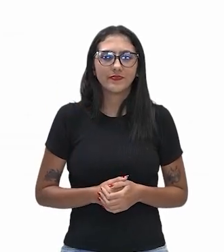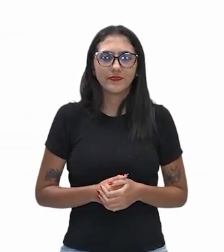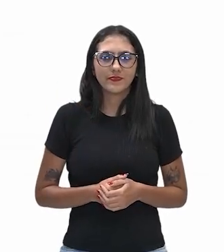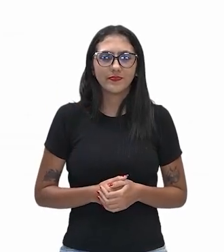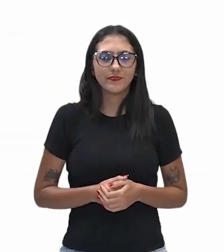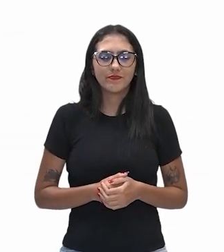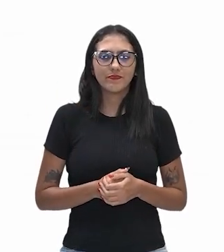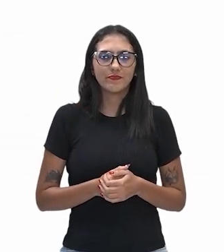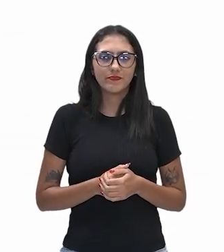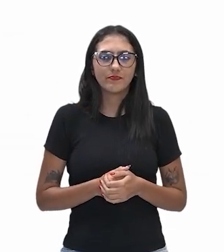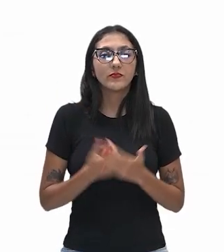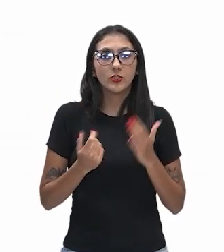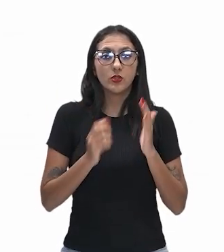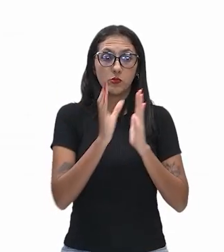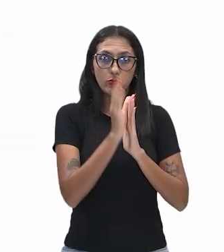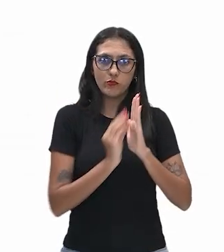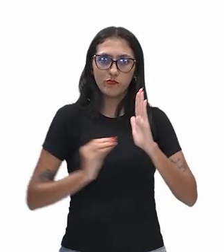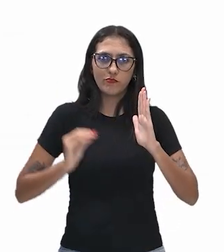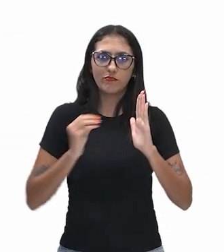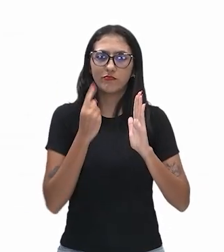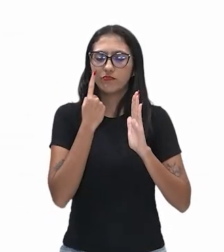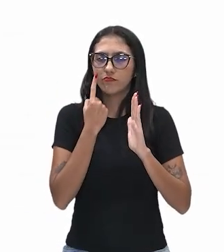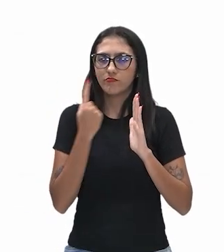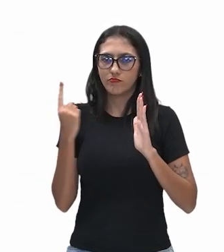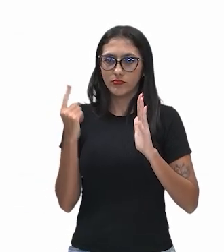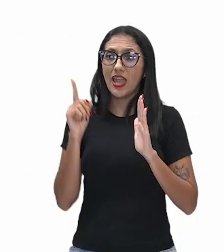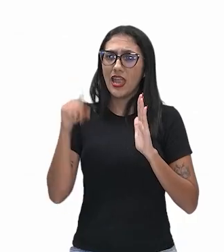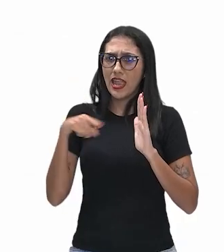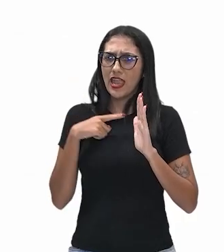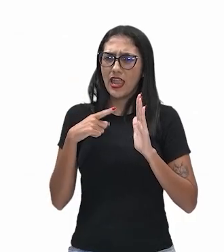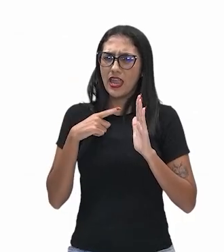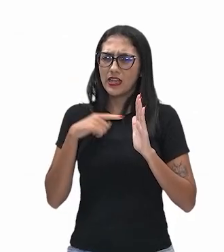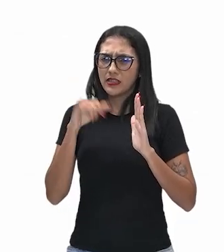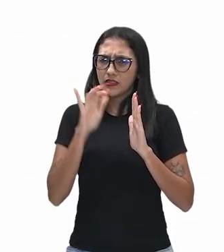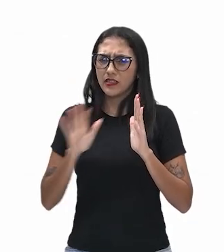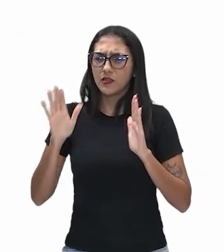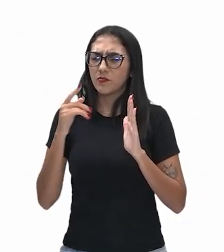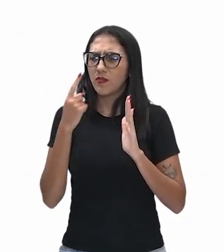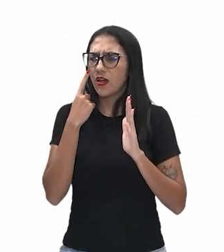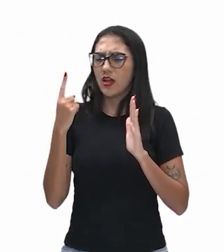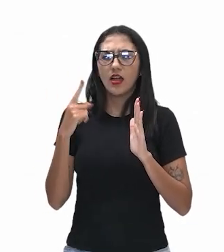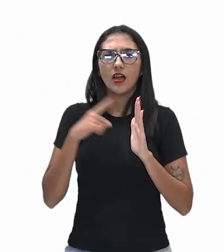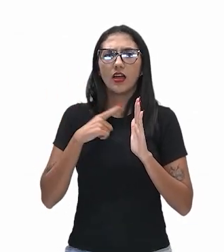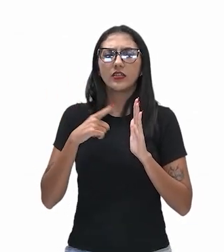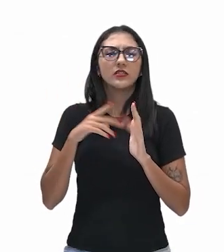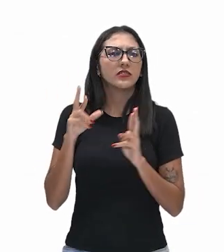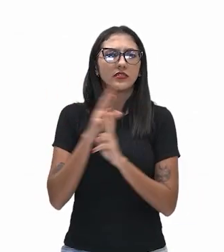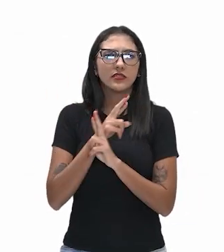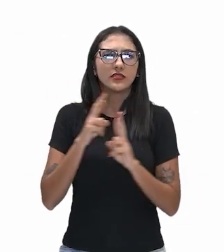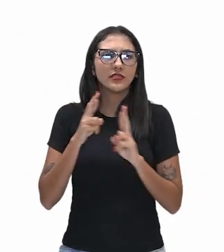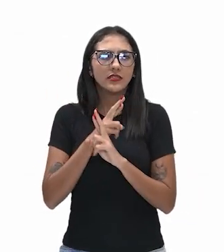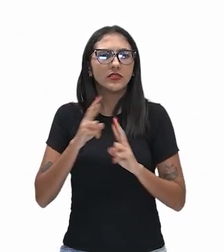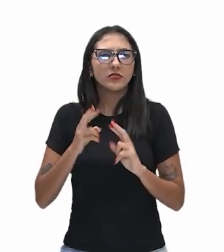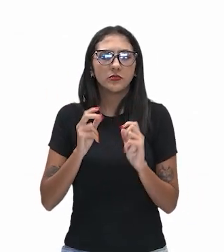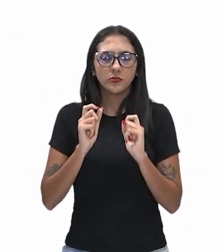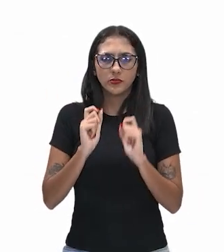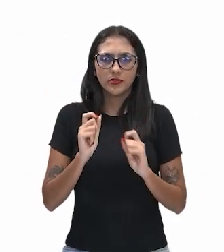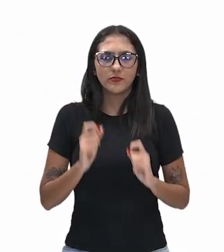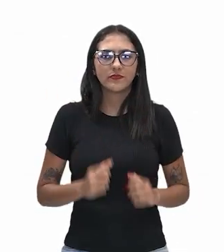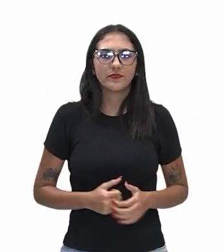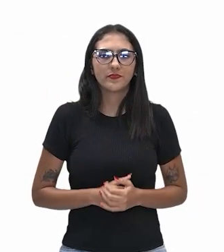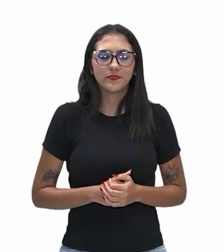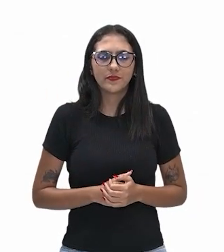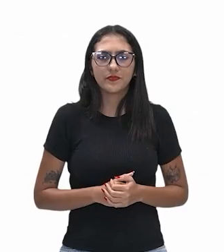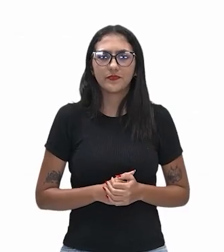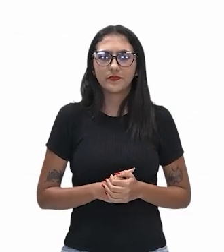No modelo atômico de Bohr, isso é um átomo, tá, pessoal? Esse átomo, então, ele tem ali